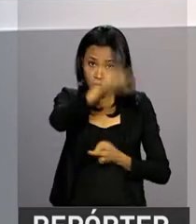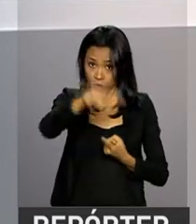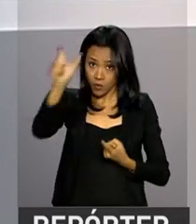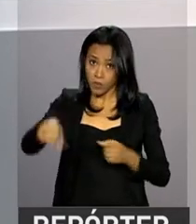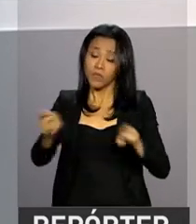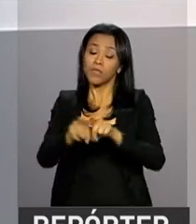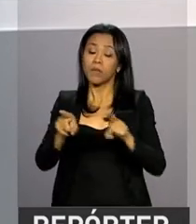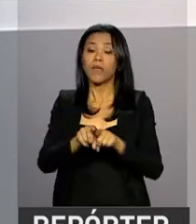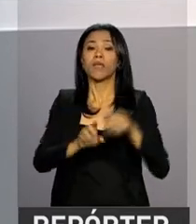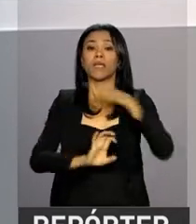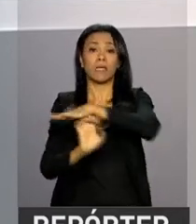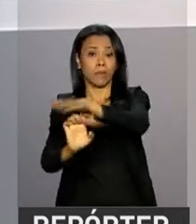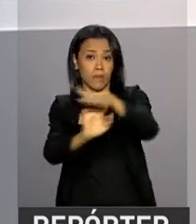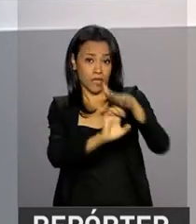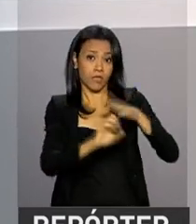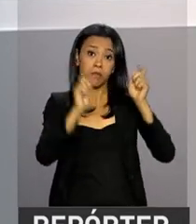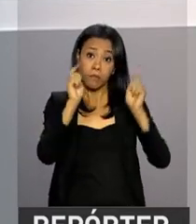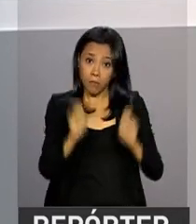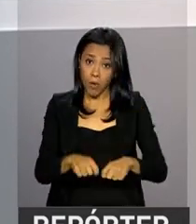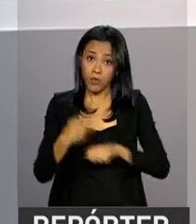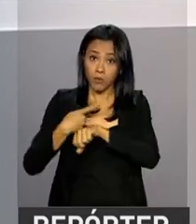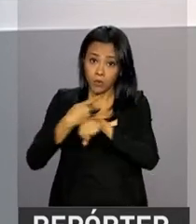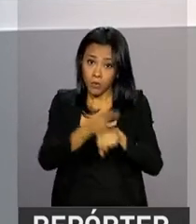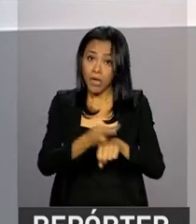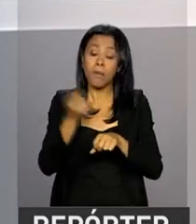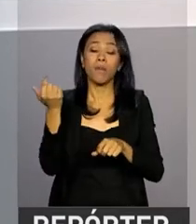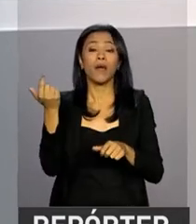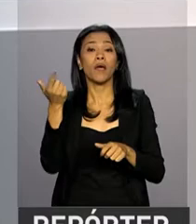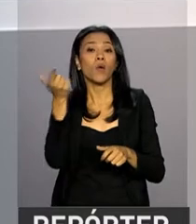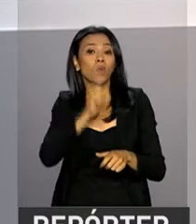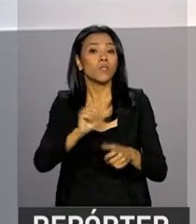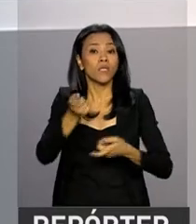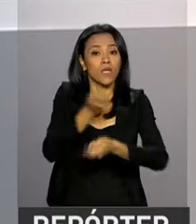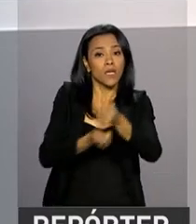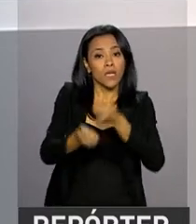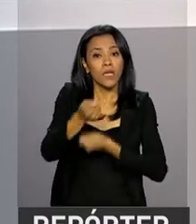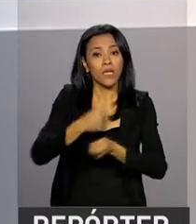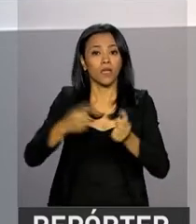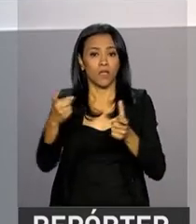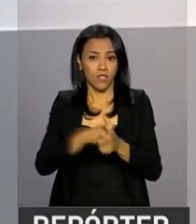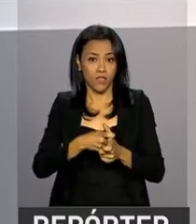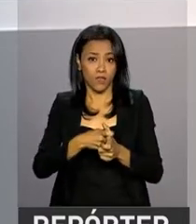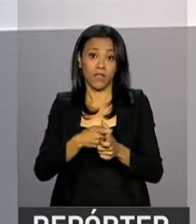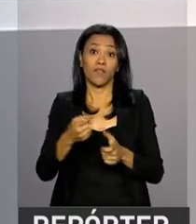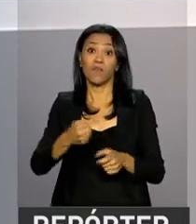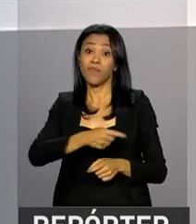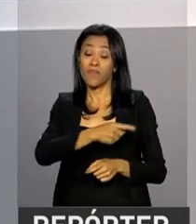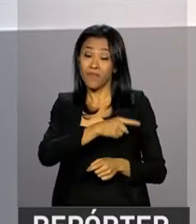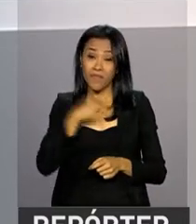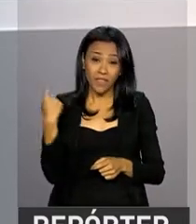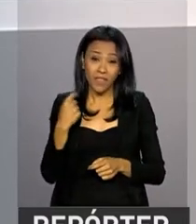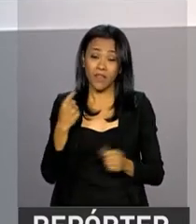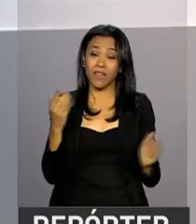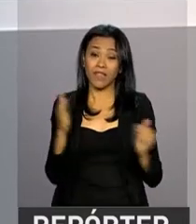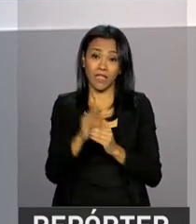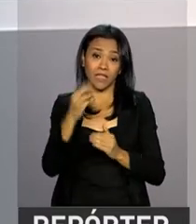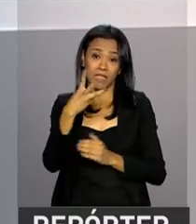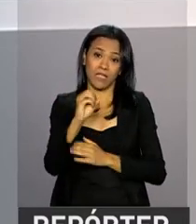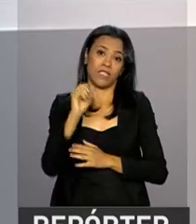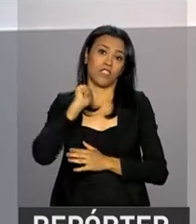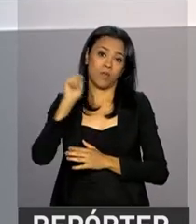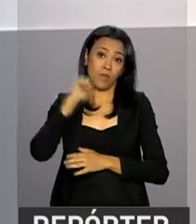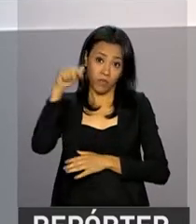pagar débitos tributários e não tributários vencidos até 30 de abril deste ano quem optar pela renegociação terá condições